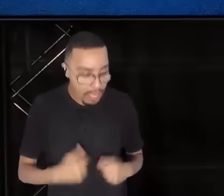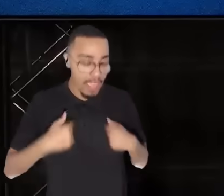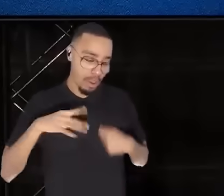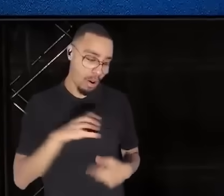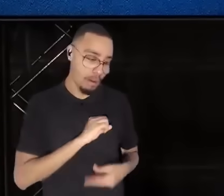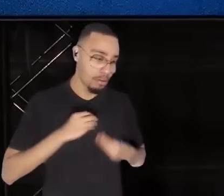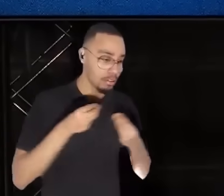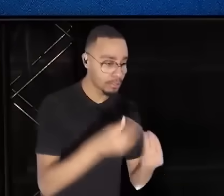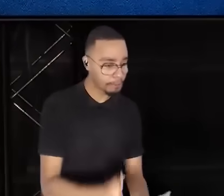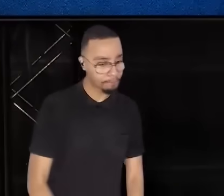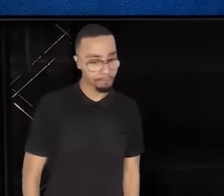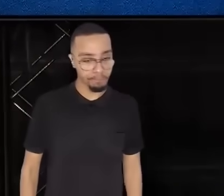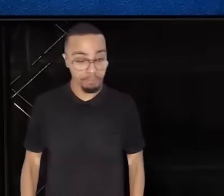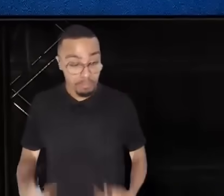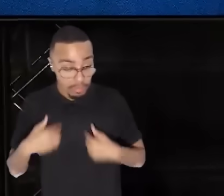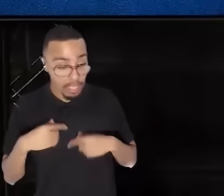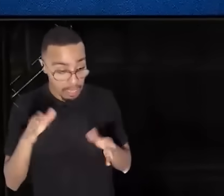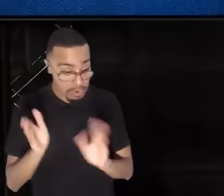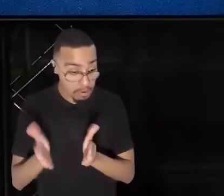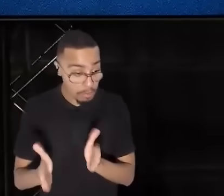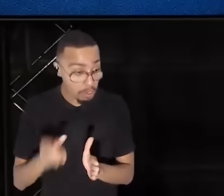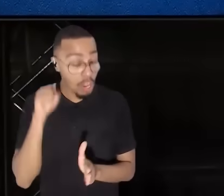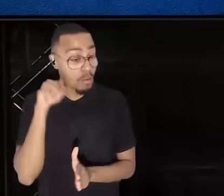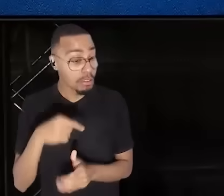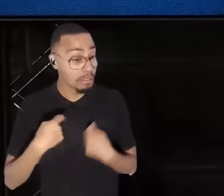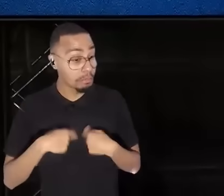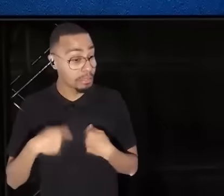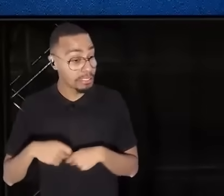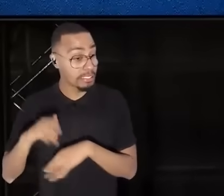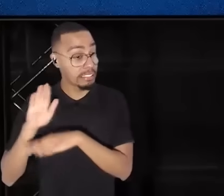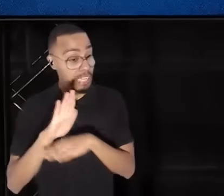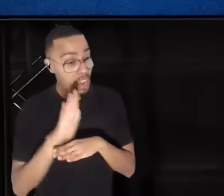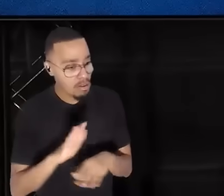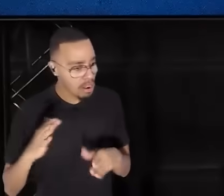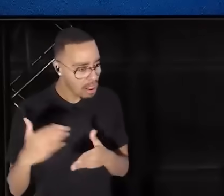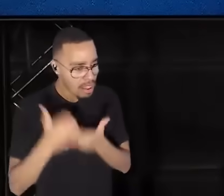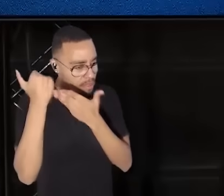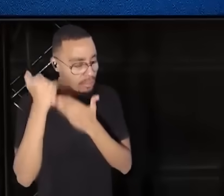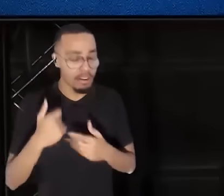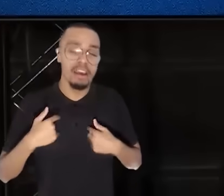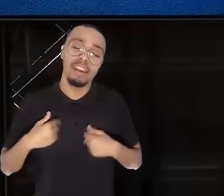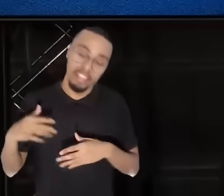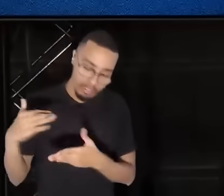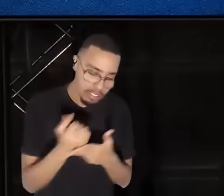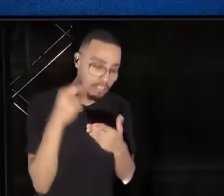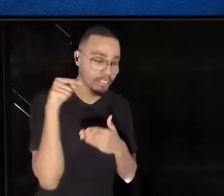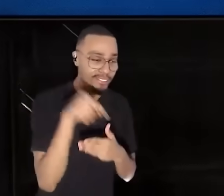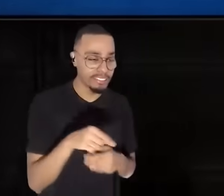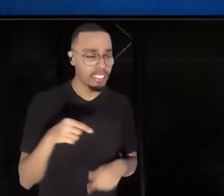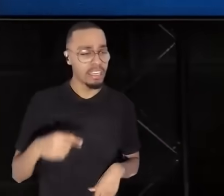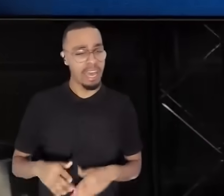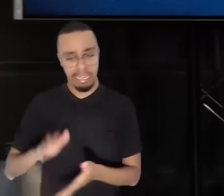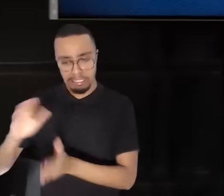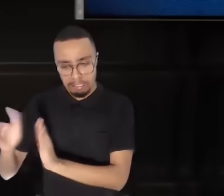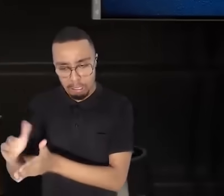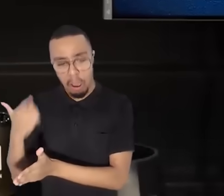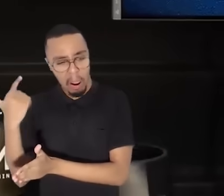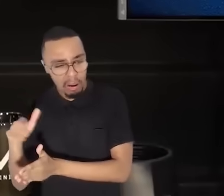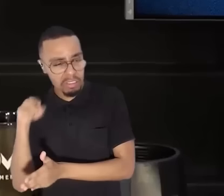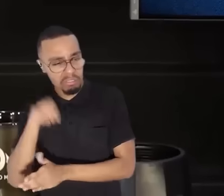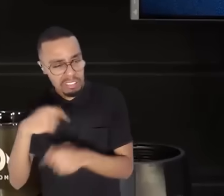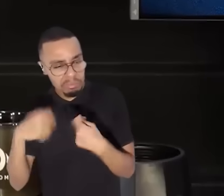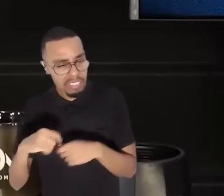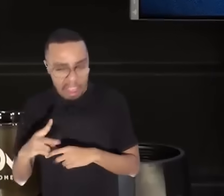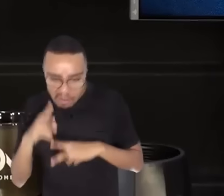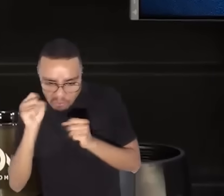amor. Nessa etapa você precisa de um libertador, eu serei o seu libertador. Nessa etapa da sua vida você precisa de força, eu serei a sua força.